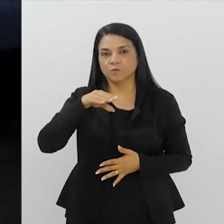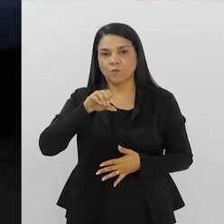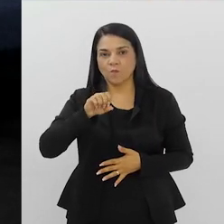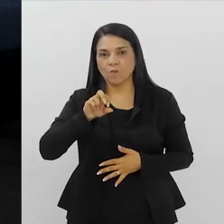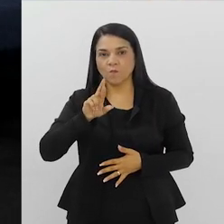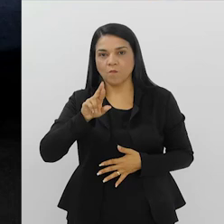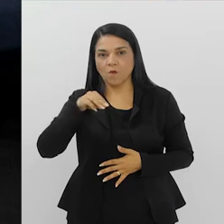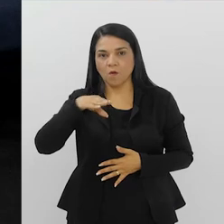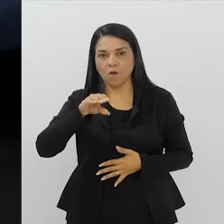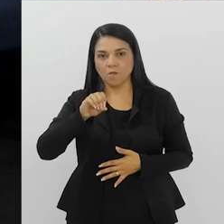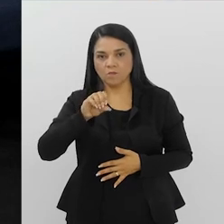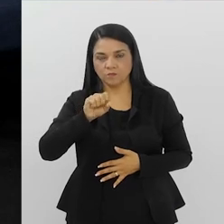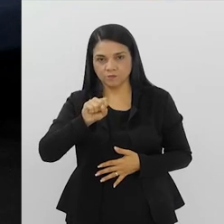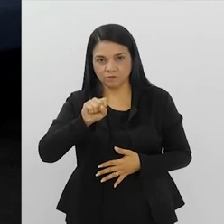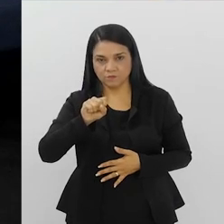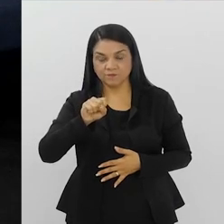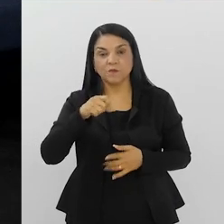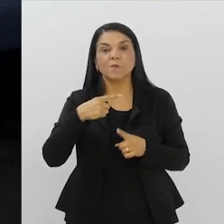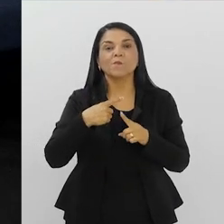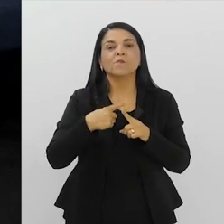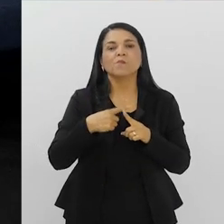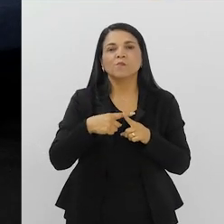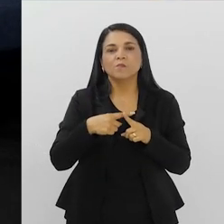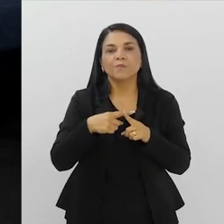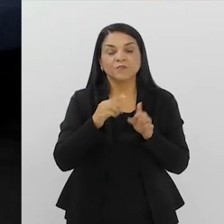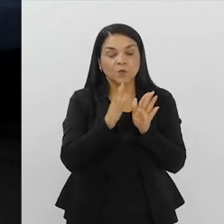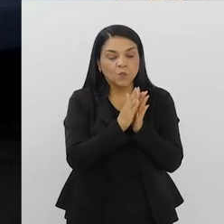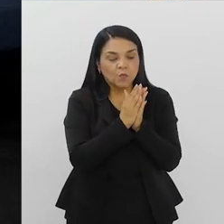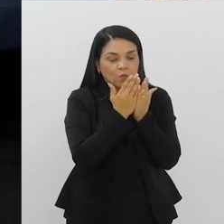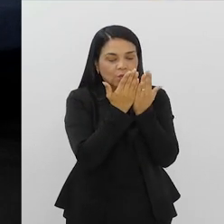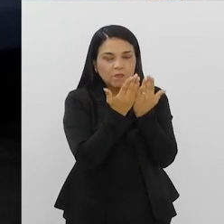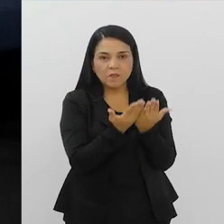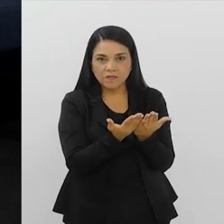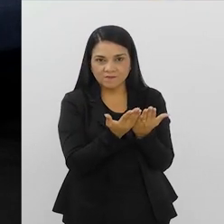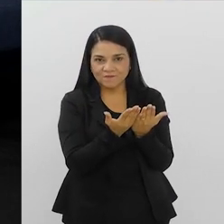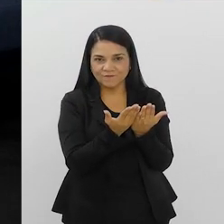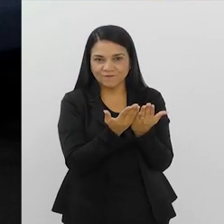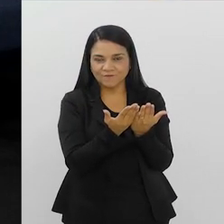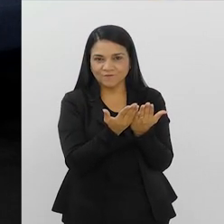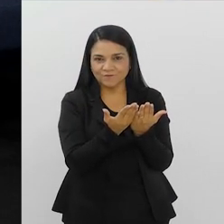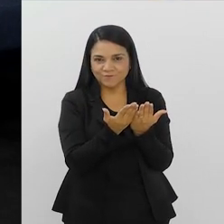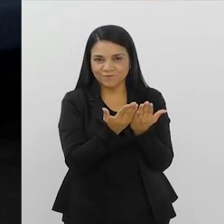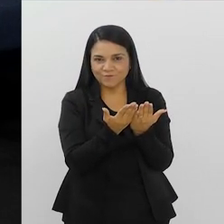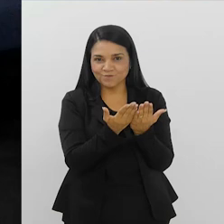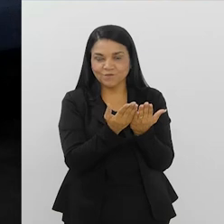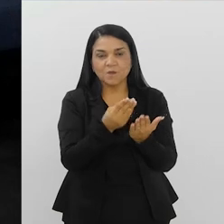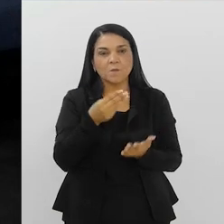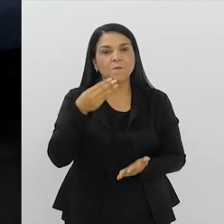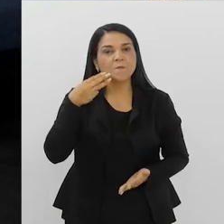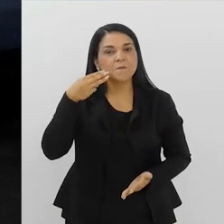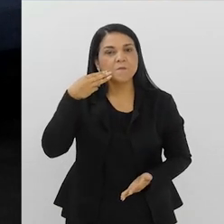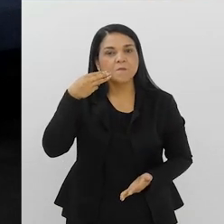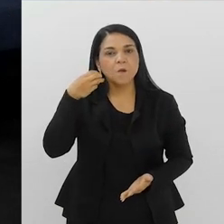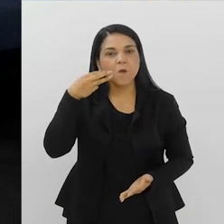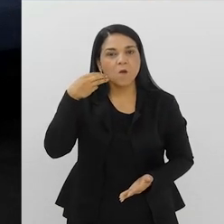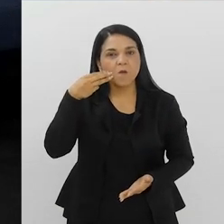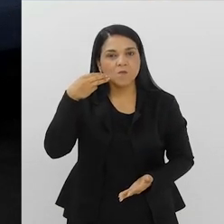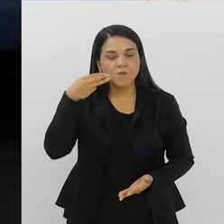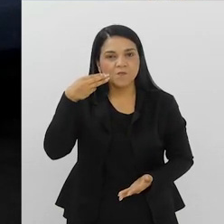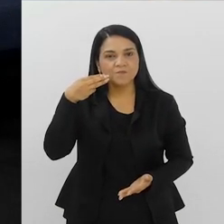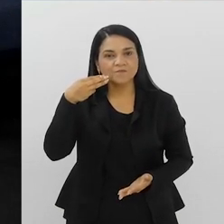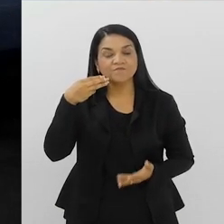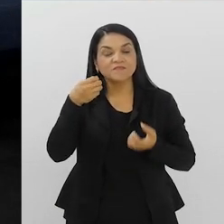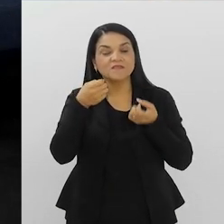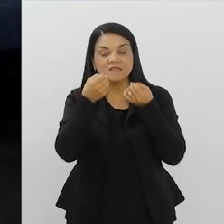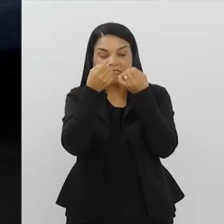alguém quem eu tenho muito respeito até hoje muito carinho sinto muita falta dele